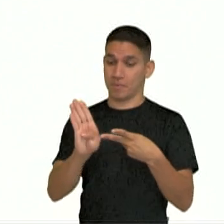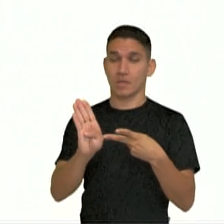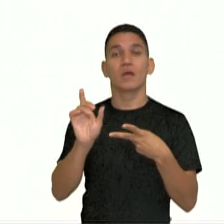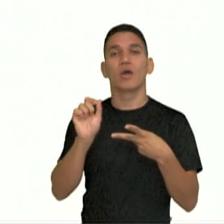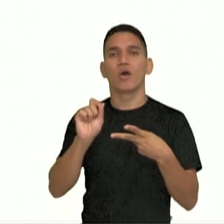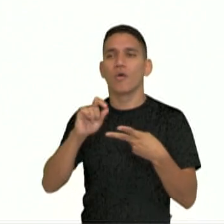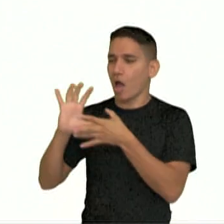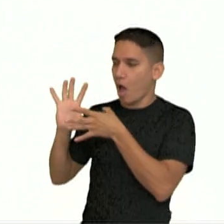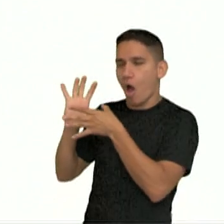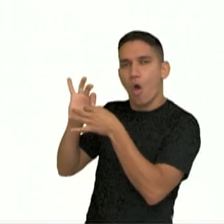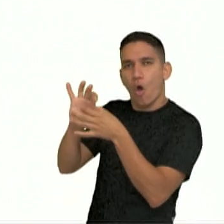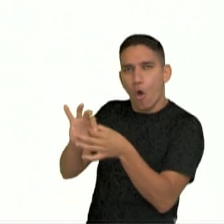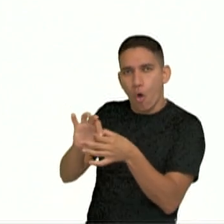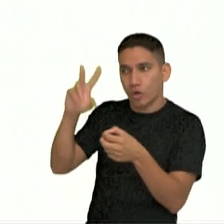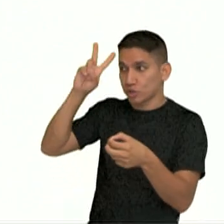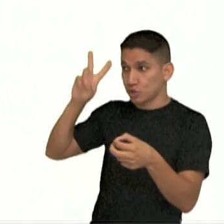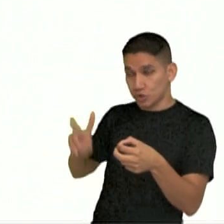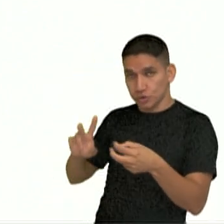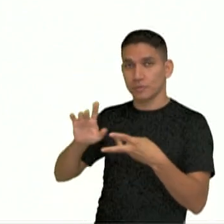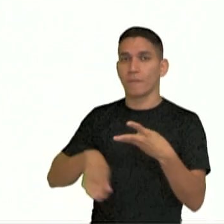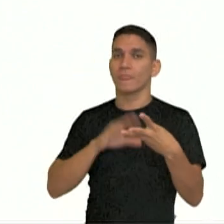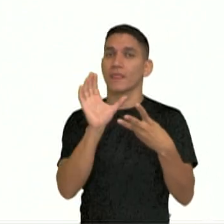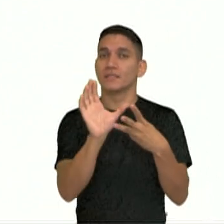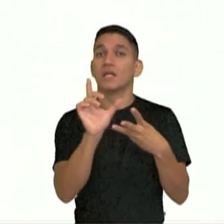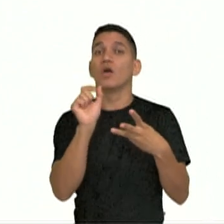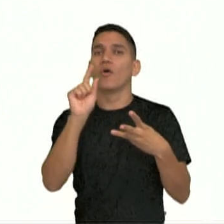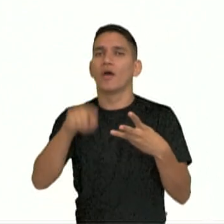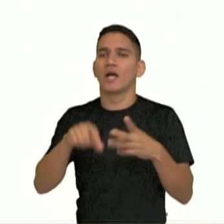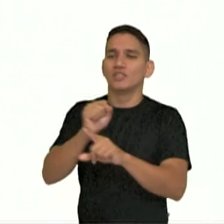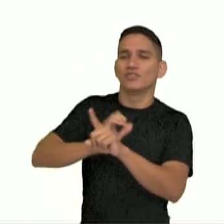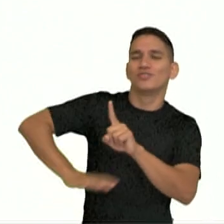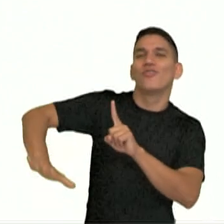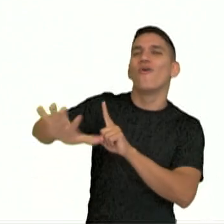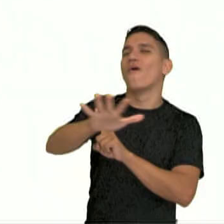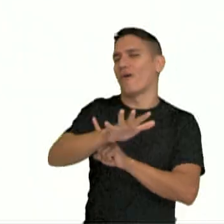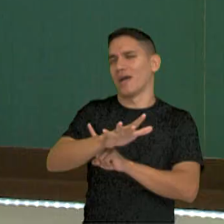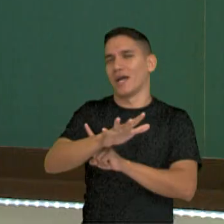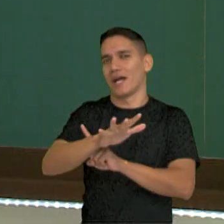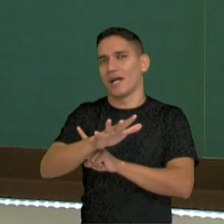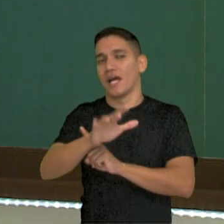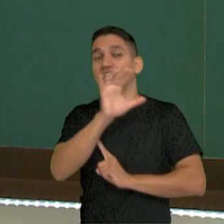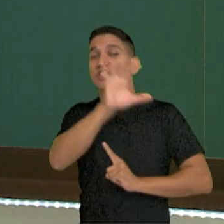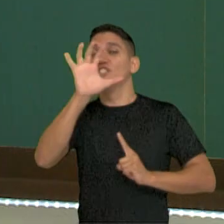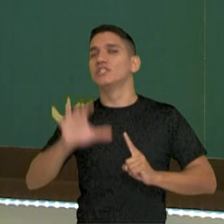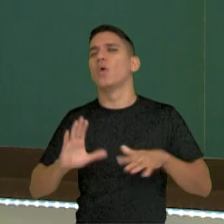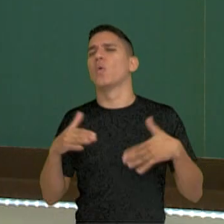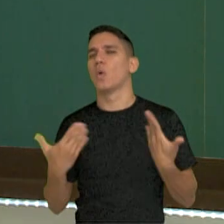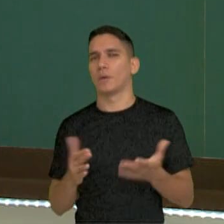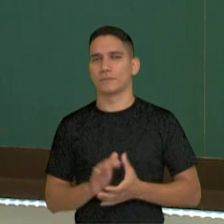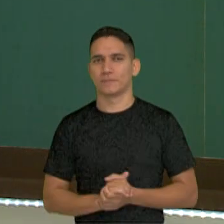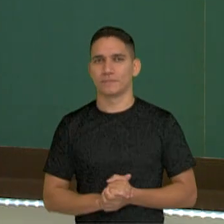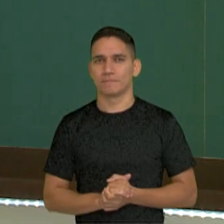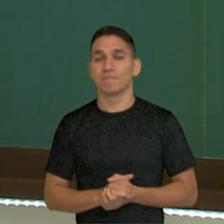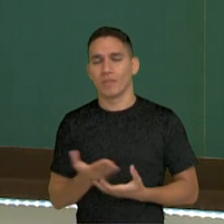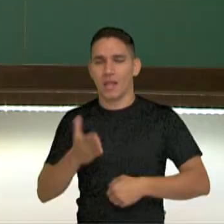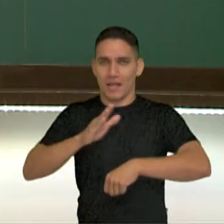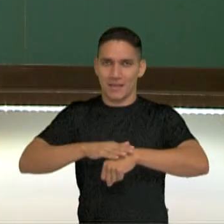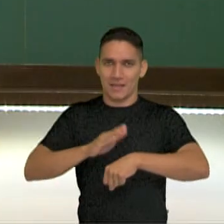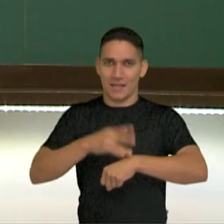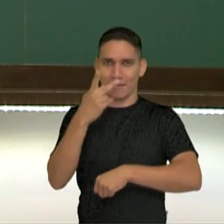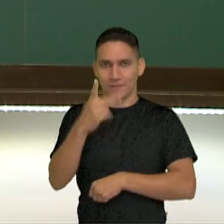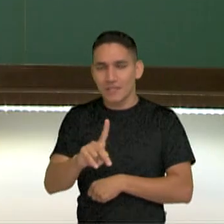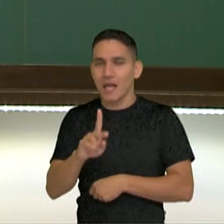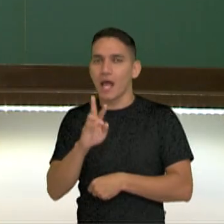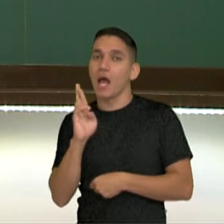B, contextual e histórica. Ou letra C, social e regional? Então, vou deixar um tempinho